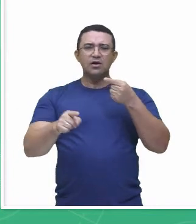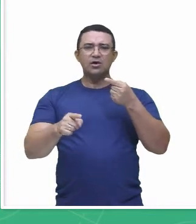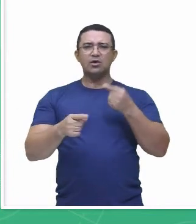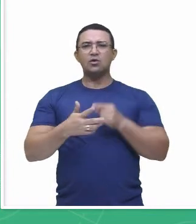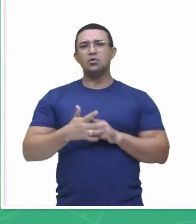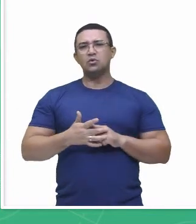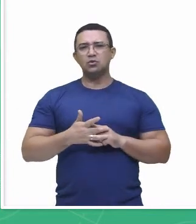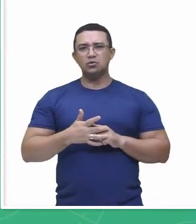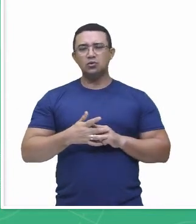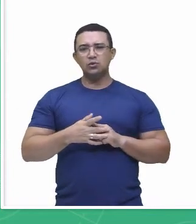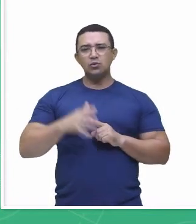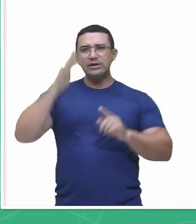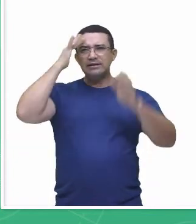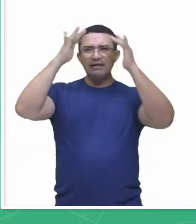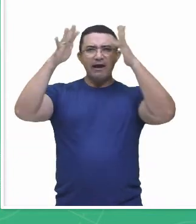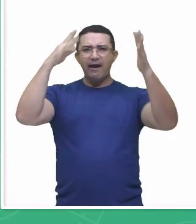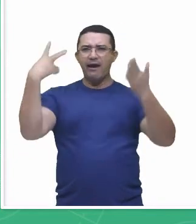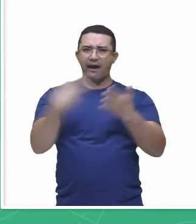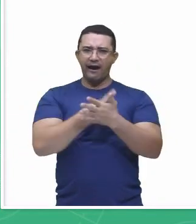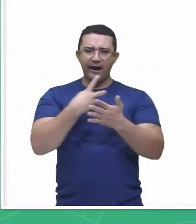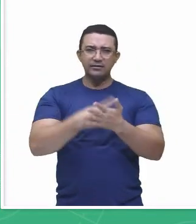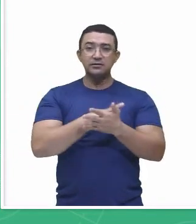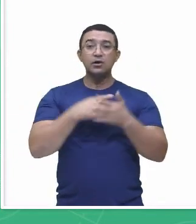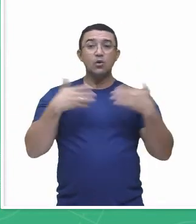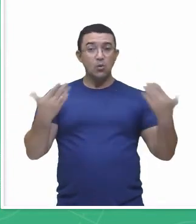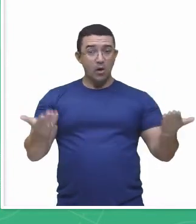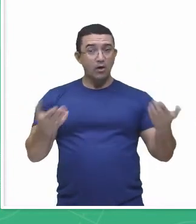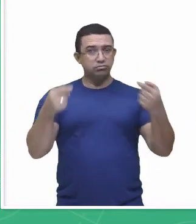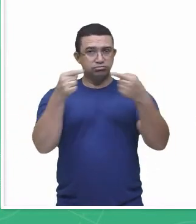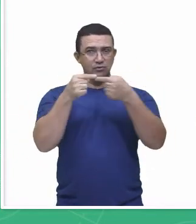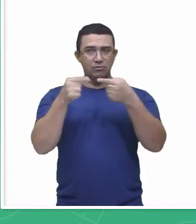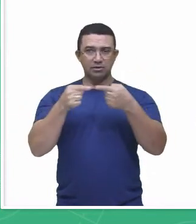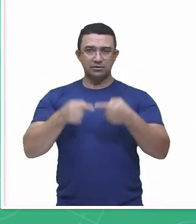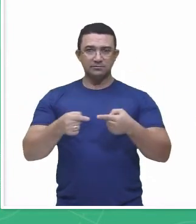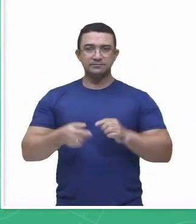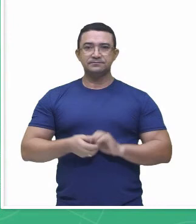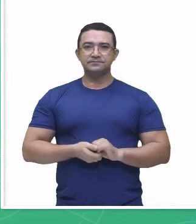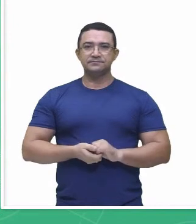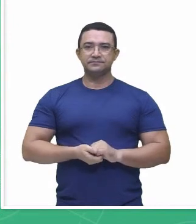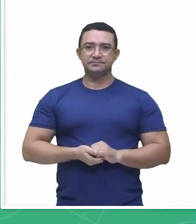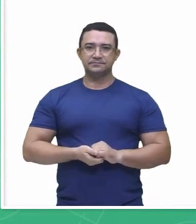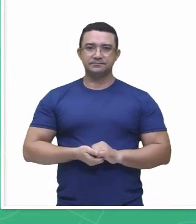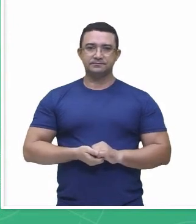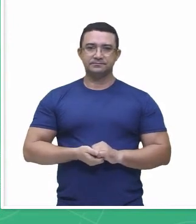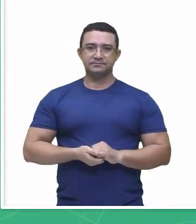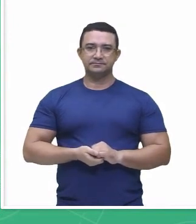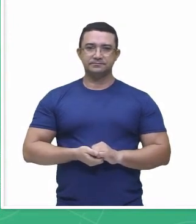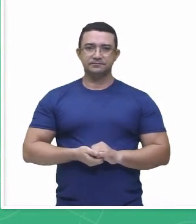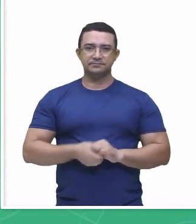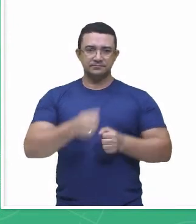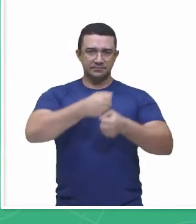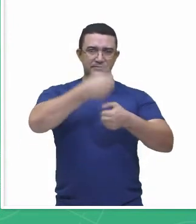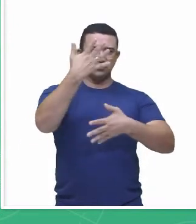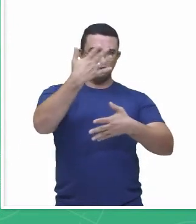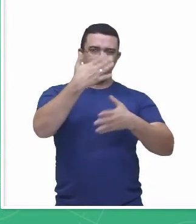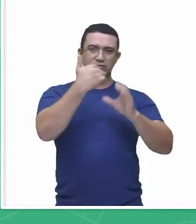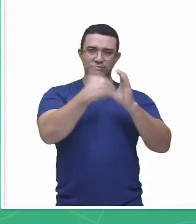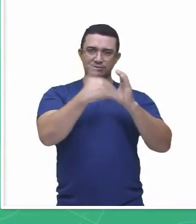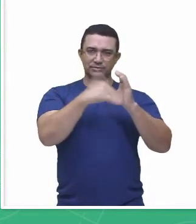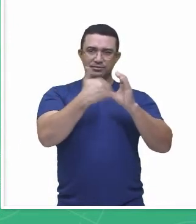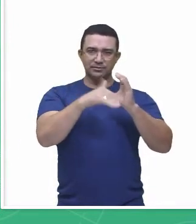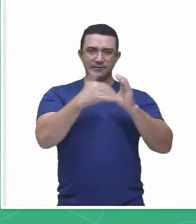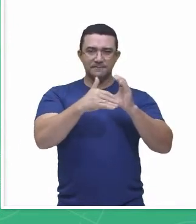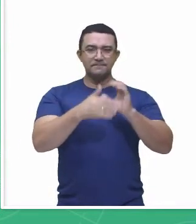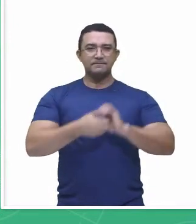ação. Vamos ver o que vocês responderam para nós aí no chat. Qual é a alternativa correta? Vamos lá, então. A gente tem